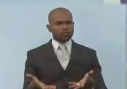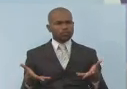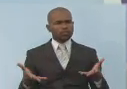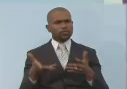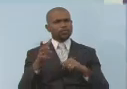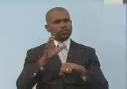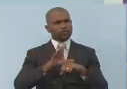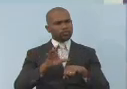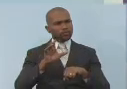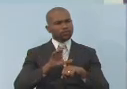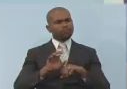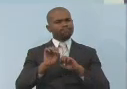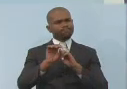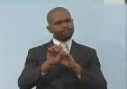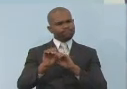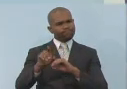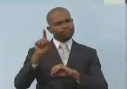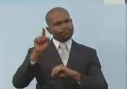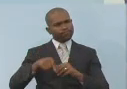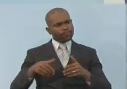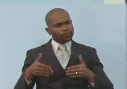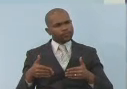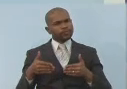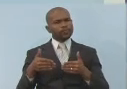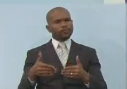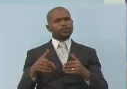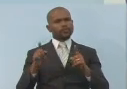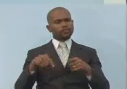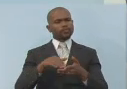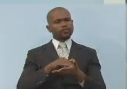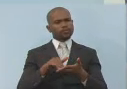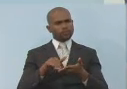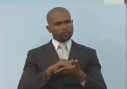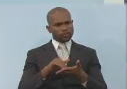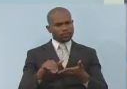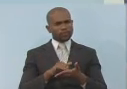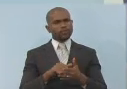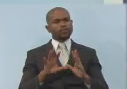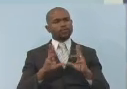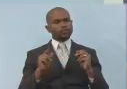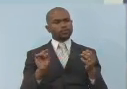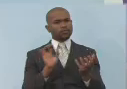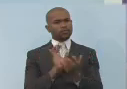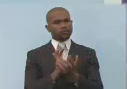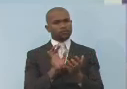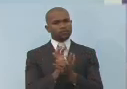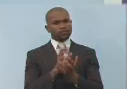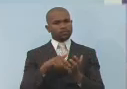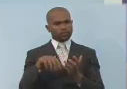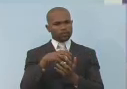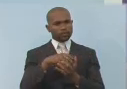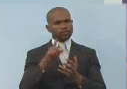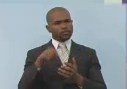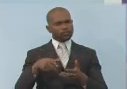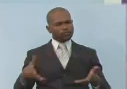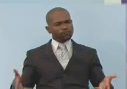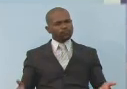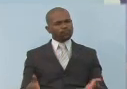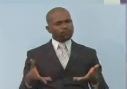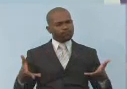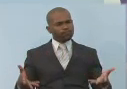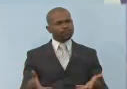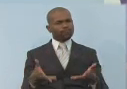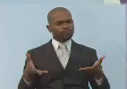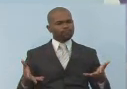cursos, e isso é uma iniciativa do nosso secretário e com toda a sua equipe. Isso valoriza cada vez mais